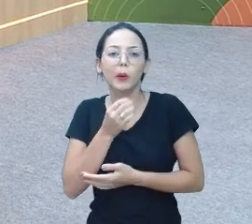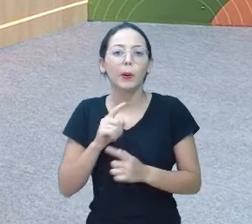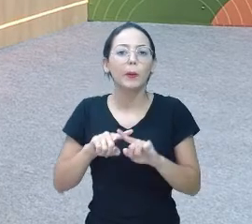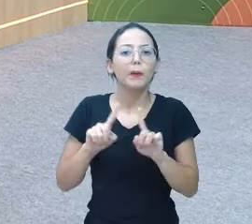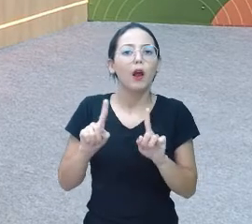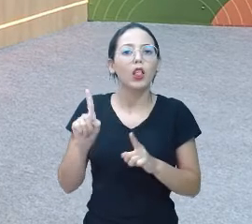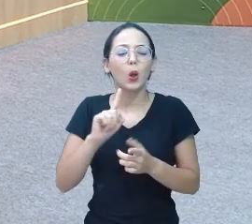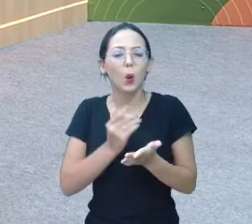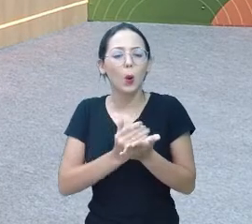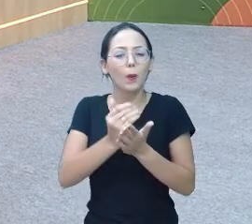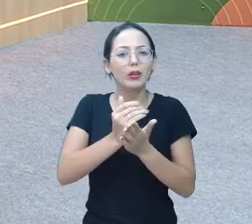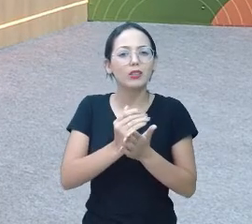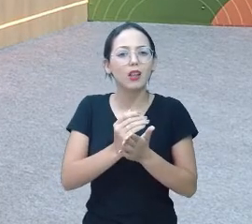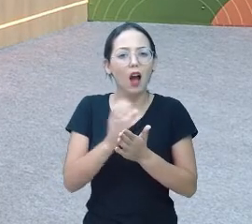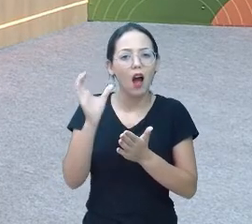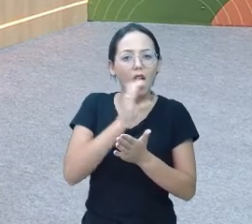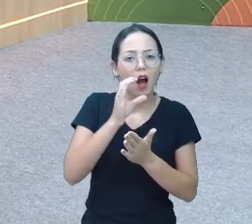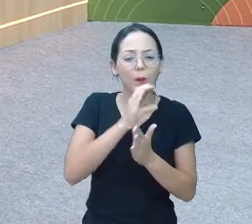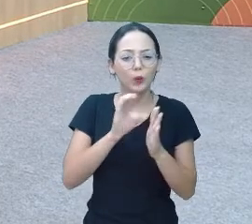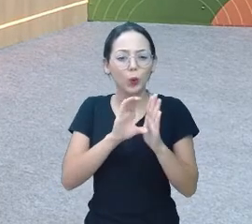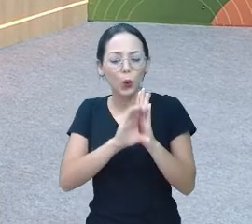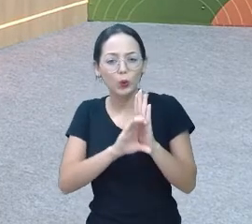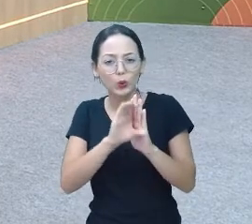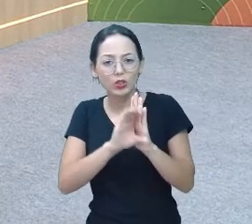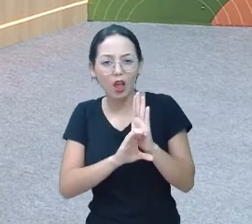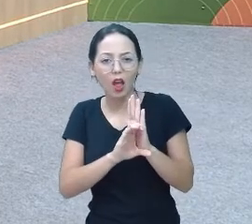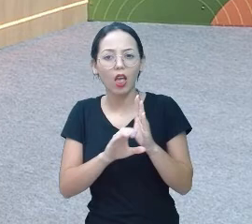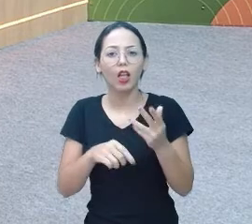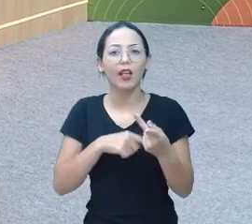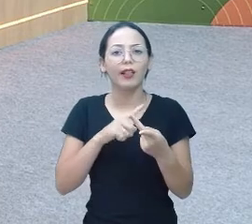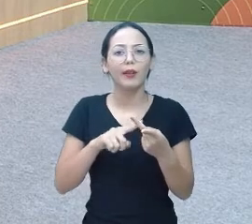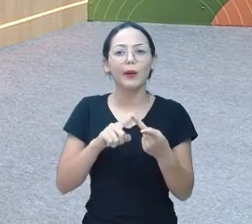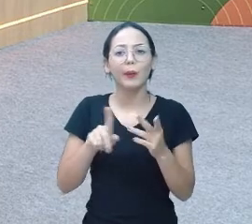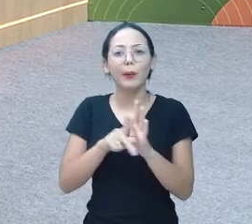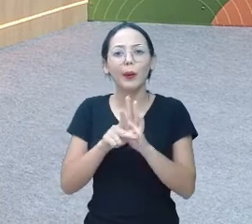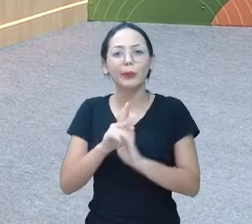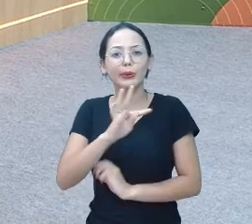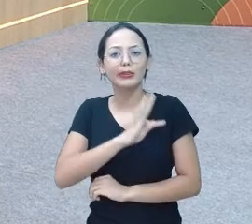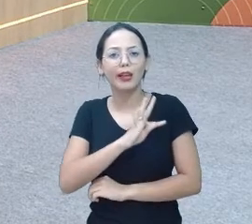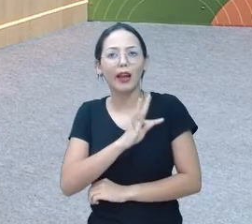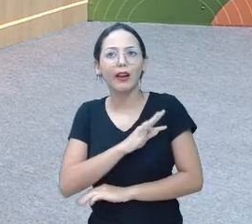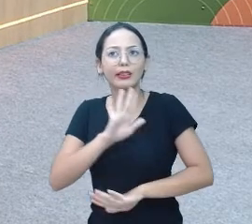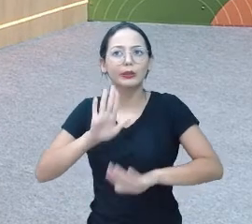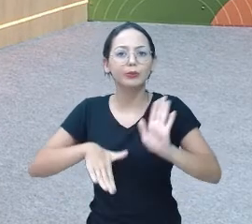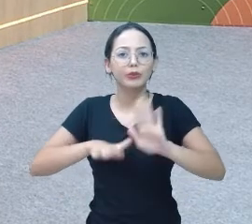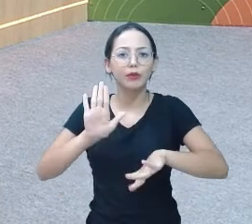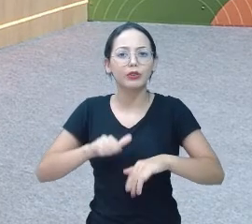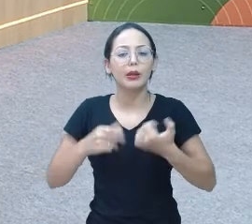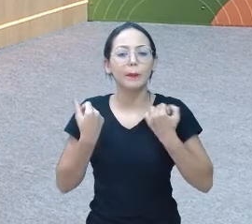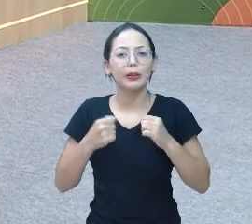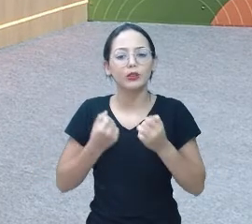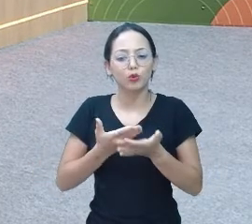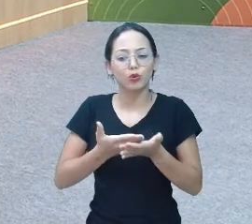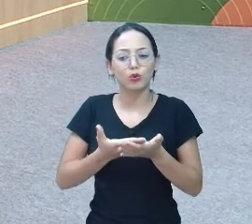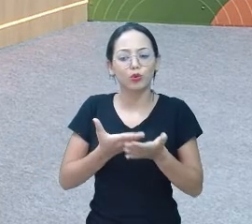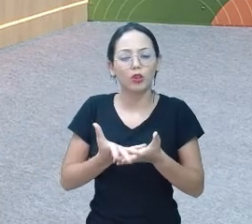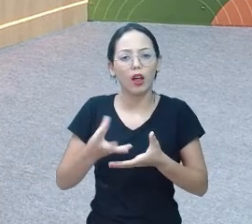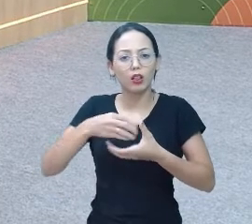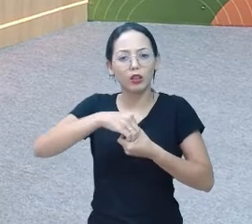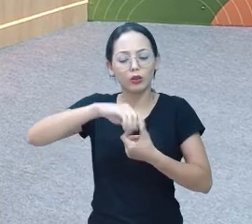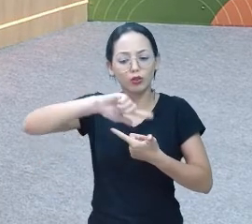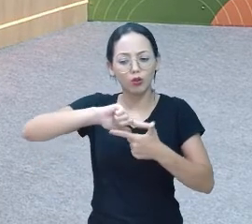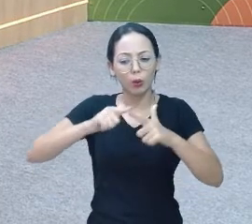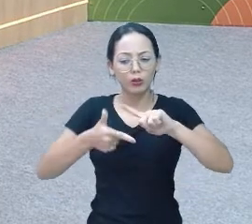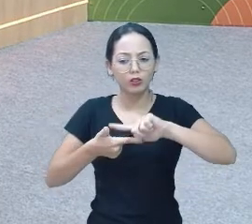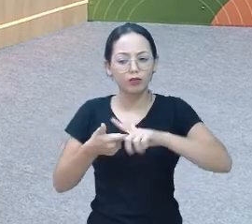os conceitos, com as propriedades, com as técnicas que muitas vezes a gente precisa estudar na geometria, a gente vai